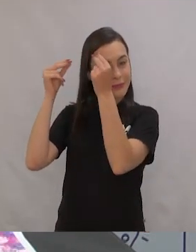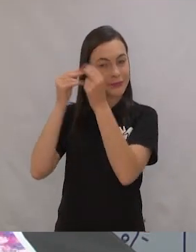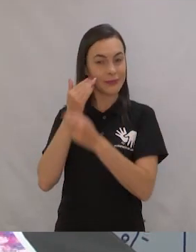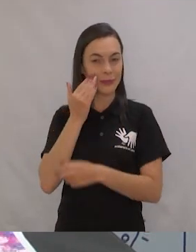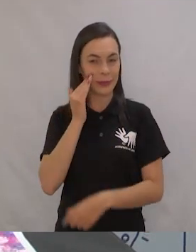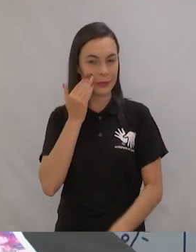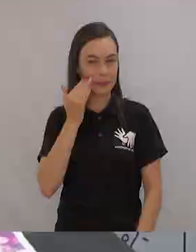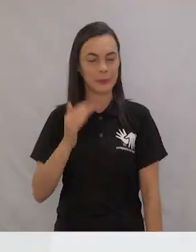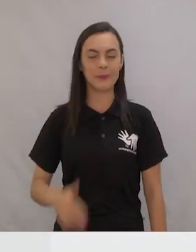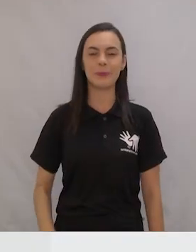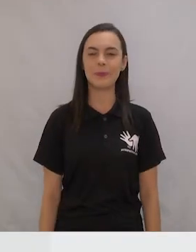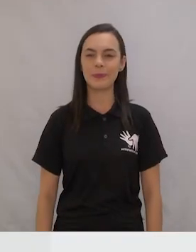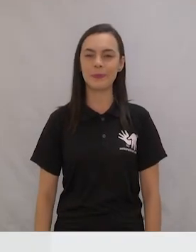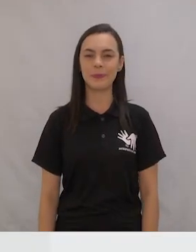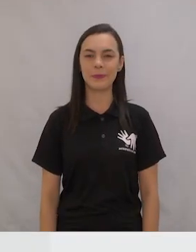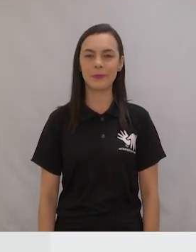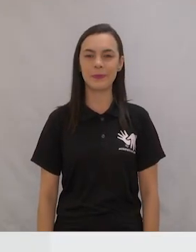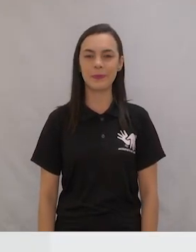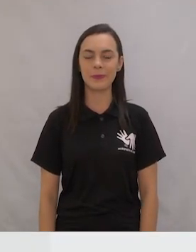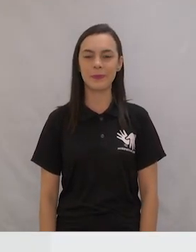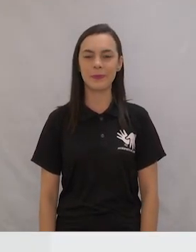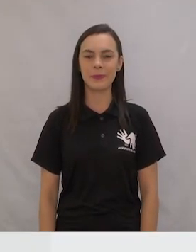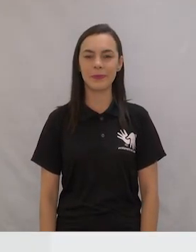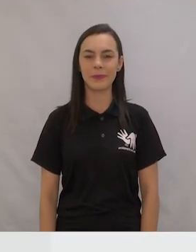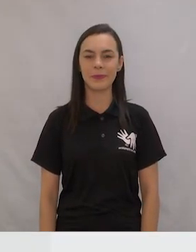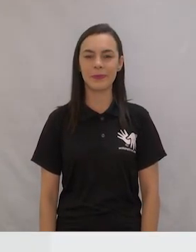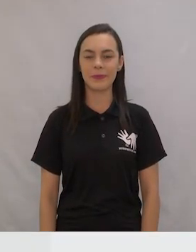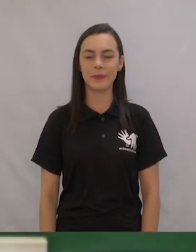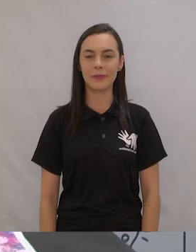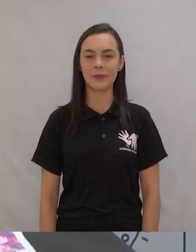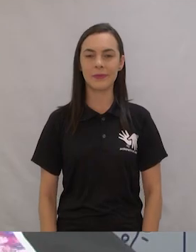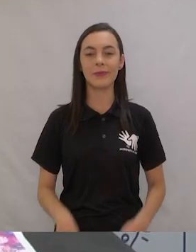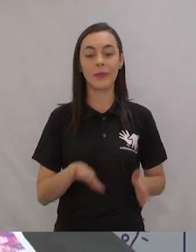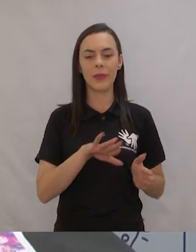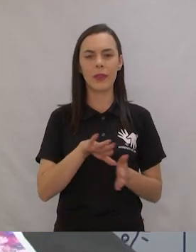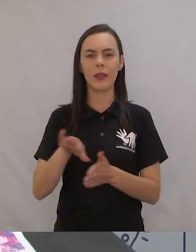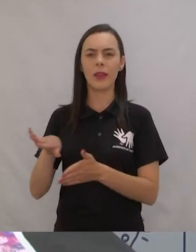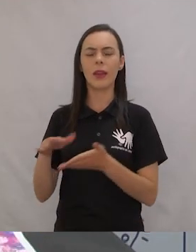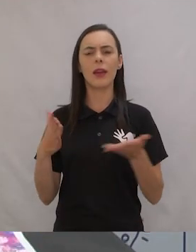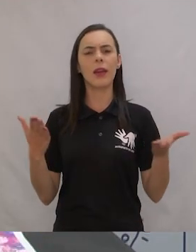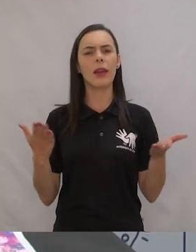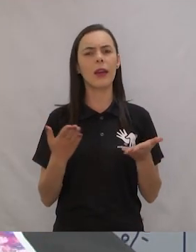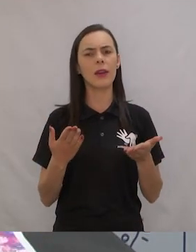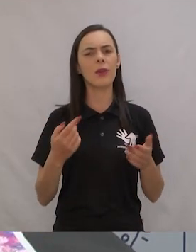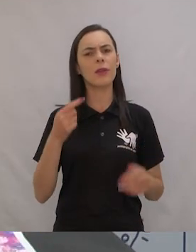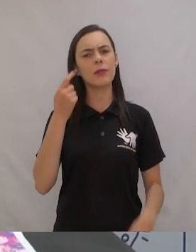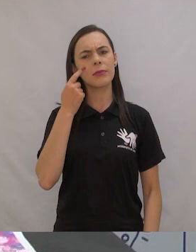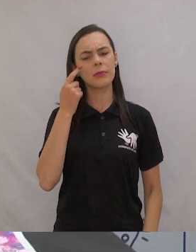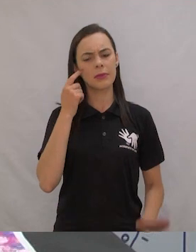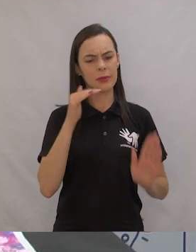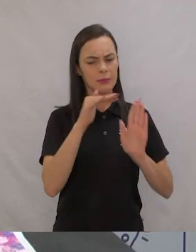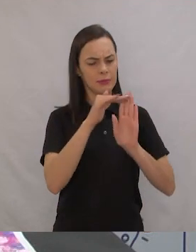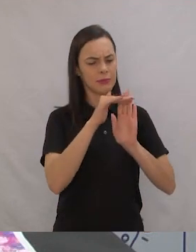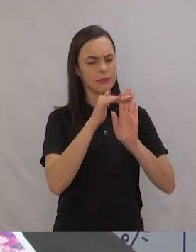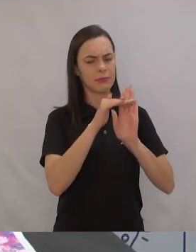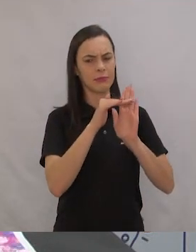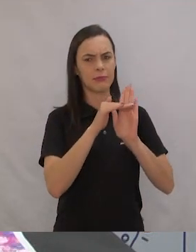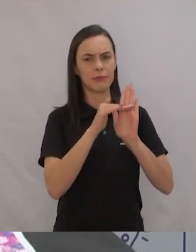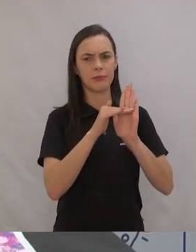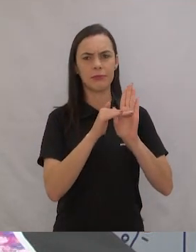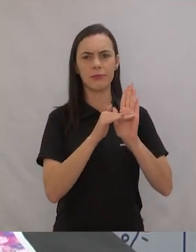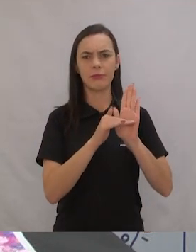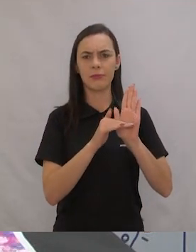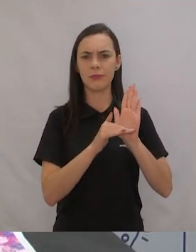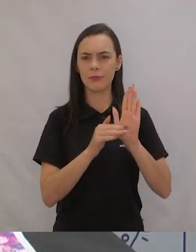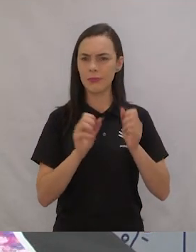rosa. Isso aí. Então, agora vamos ver se nós conseguimos